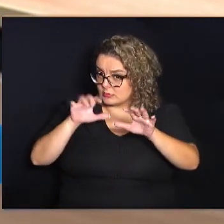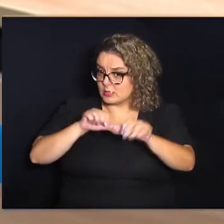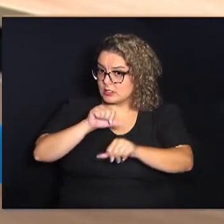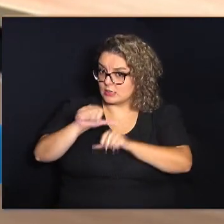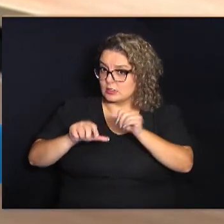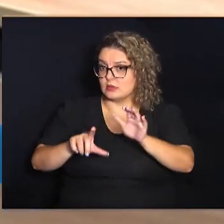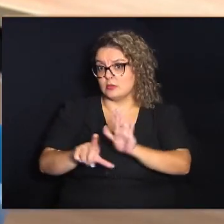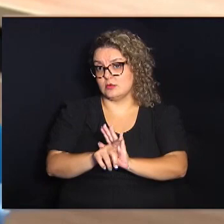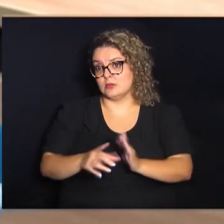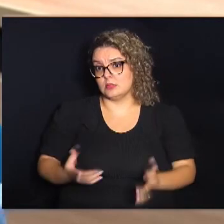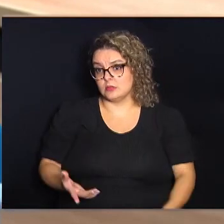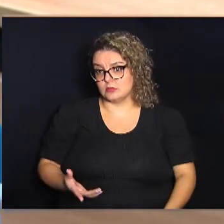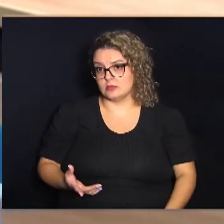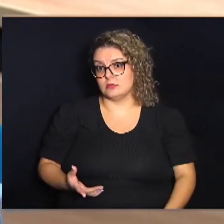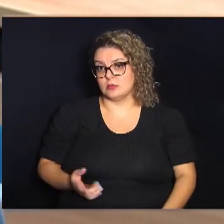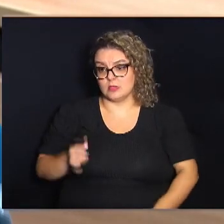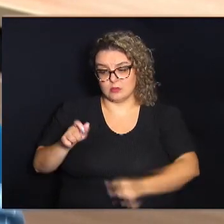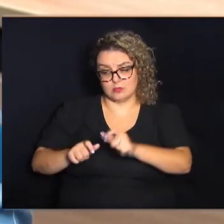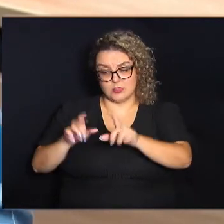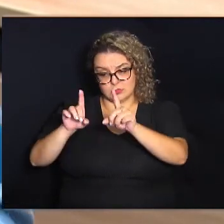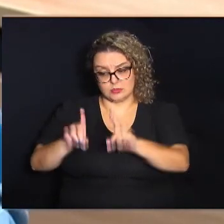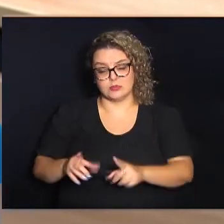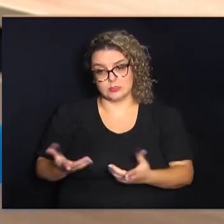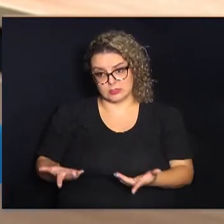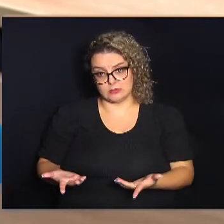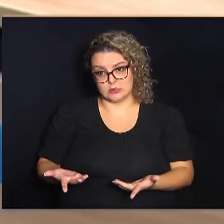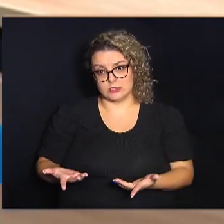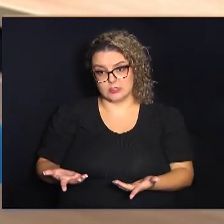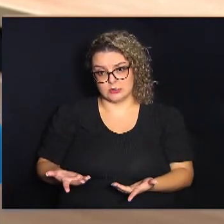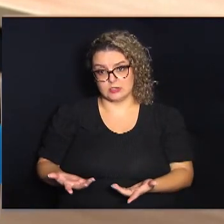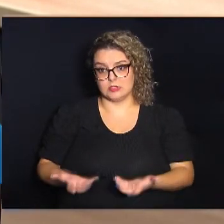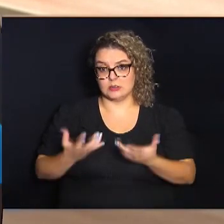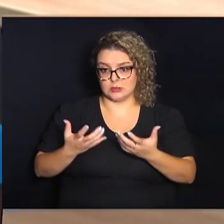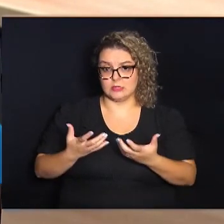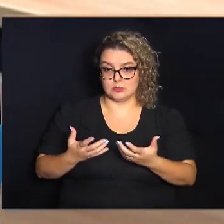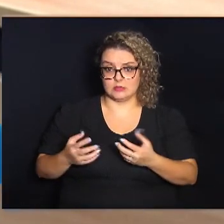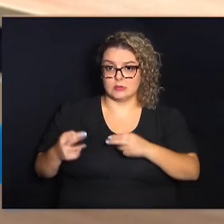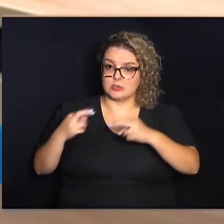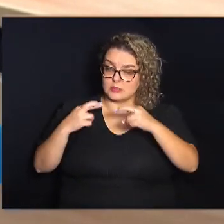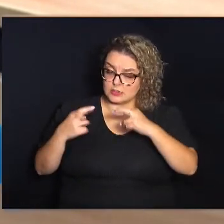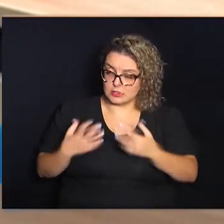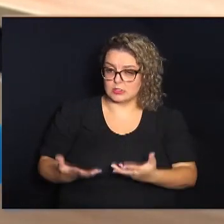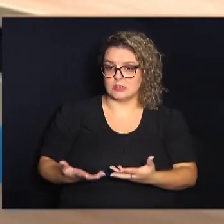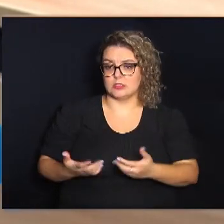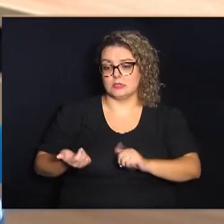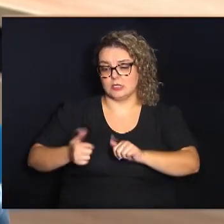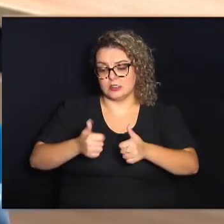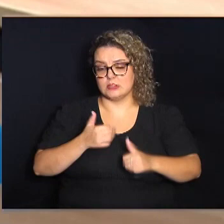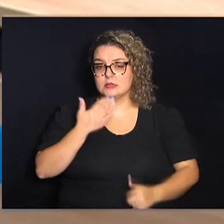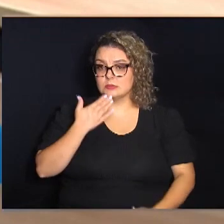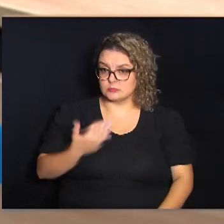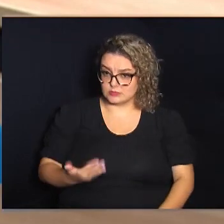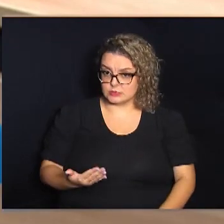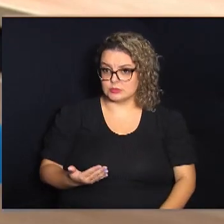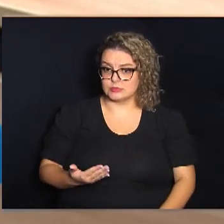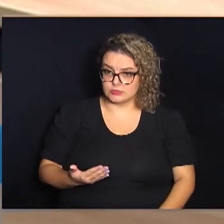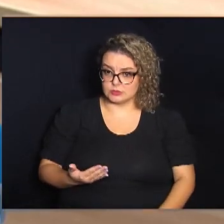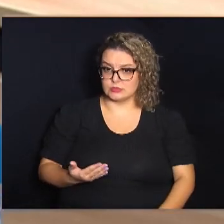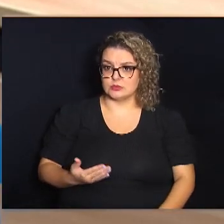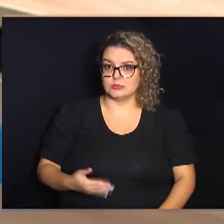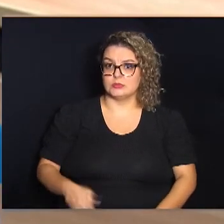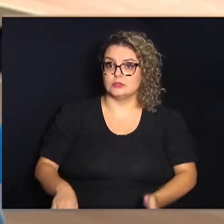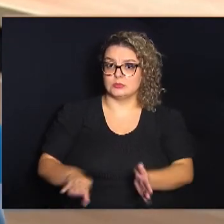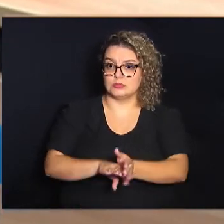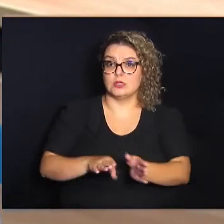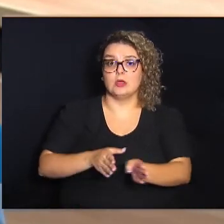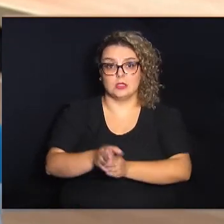lei, destinada à pessoa com deficiência. Então, eu gostaria que levasse em consideração esse pedido que veio do Conselho e